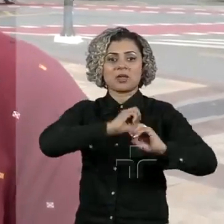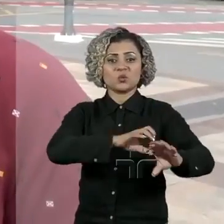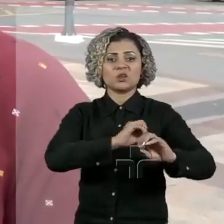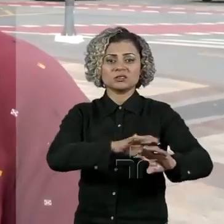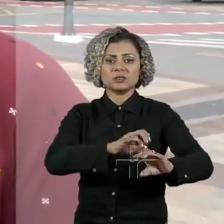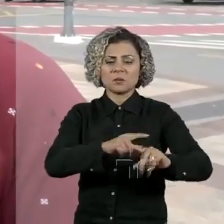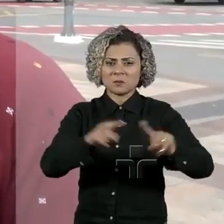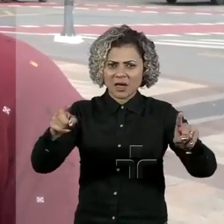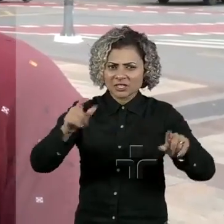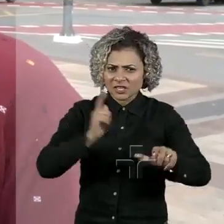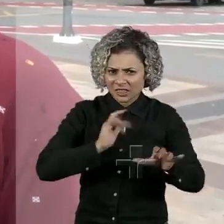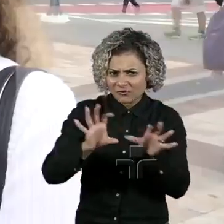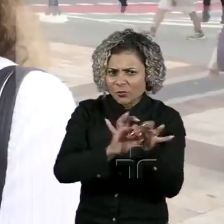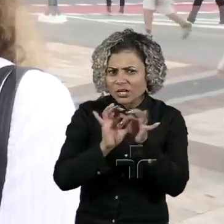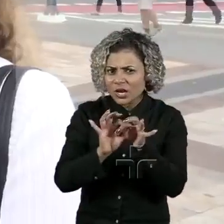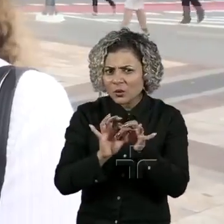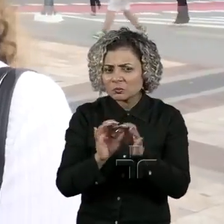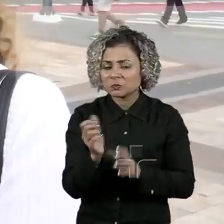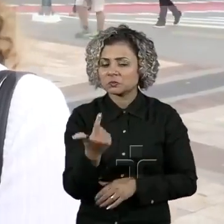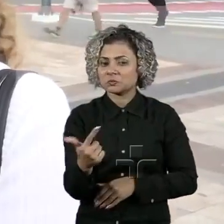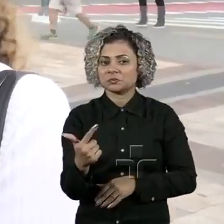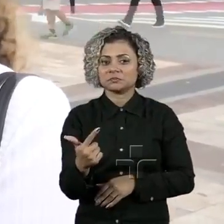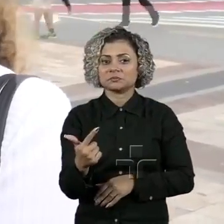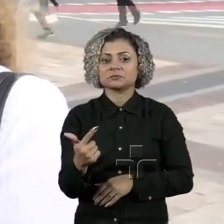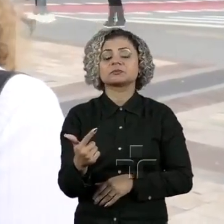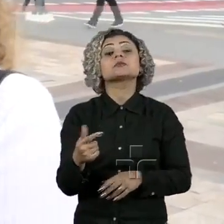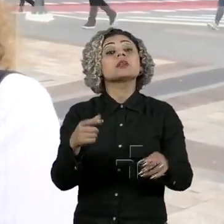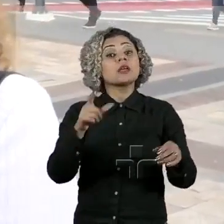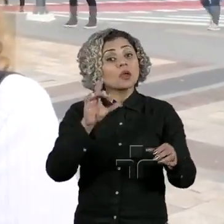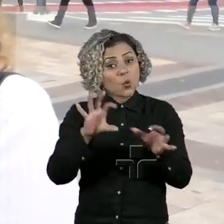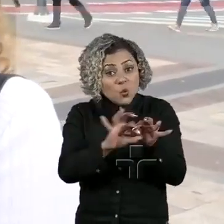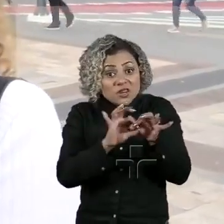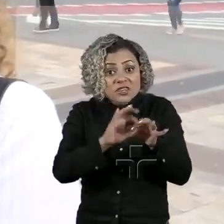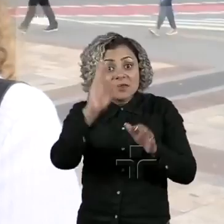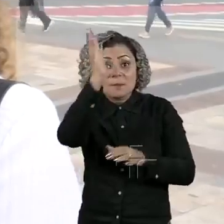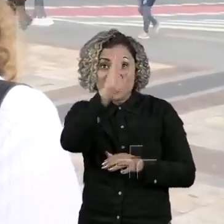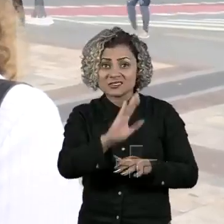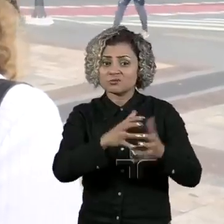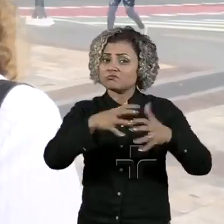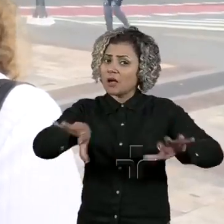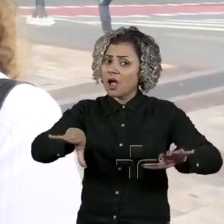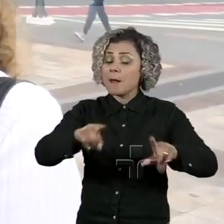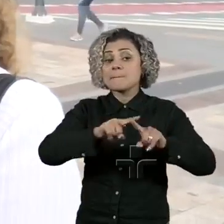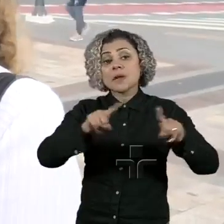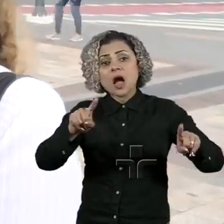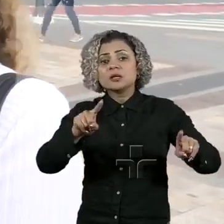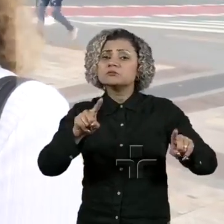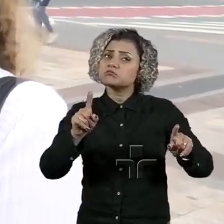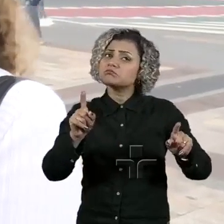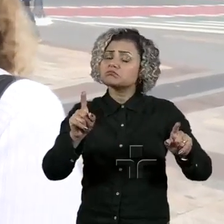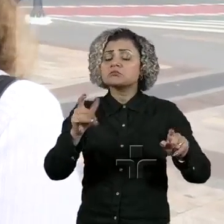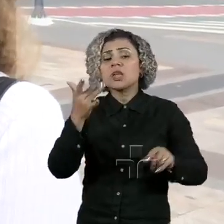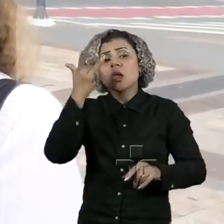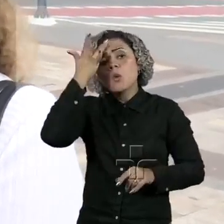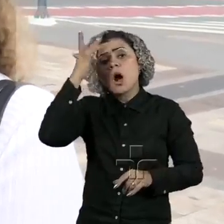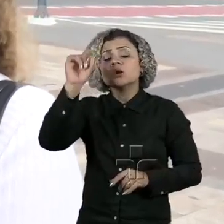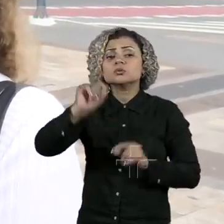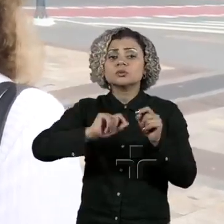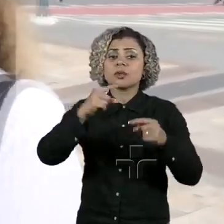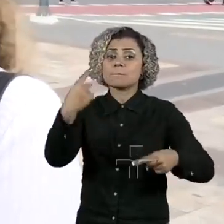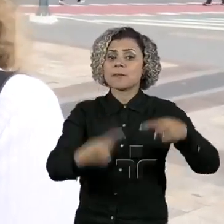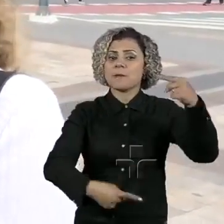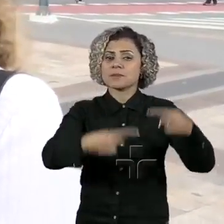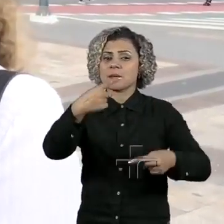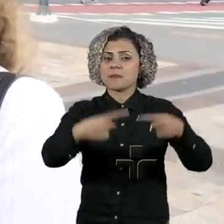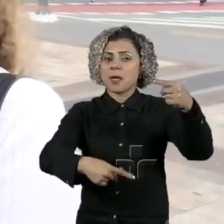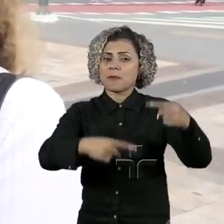necessariamente isso trouxe essa união ainda. Eu não acho que é capaz de unir um país que está super dividido, mas eu acho que ela se sobrepõe a essas questões